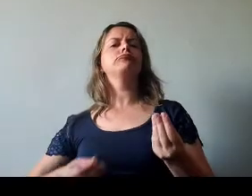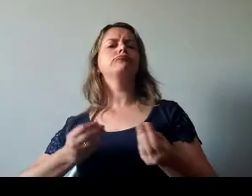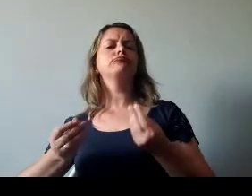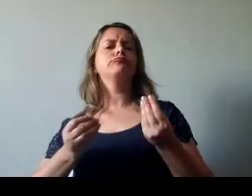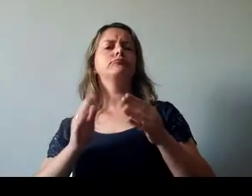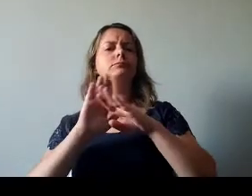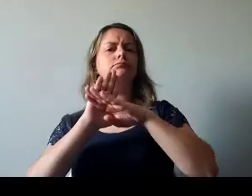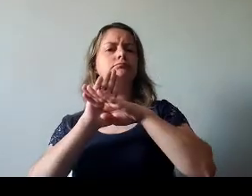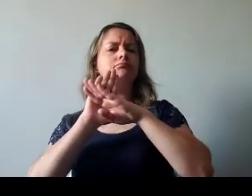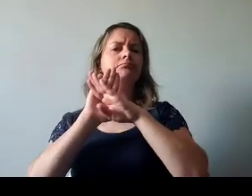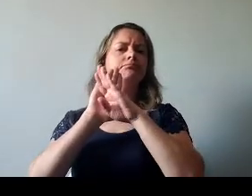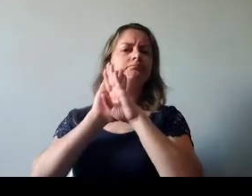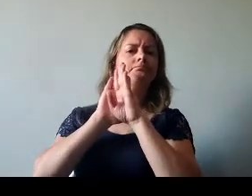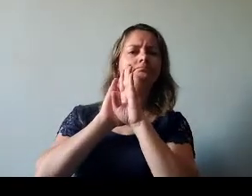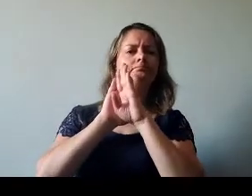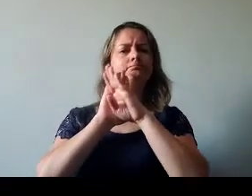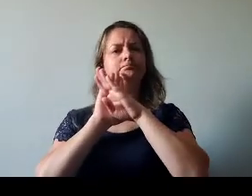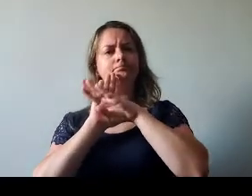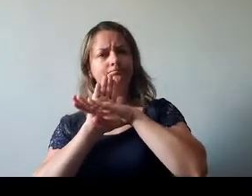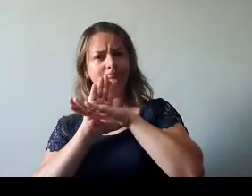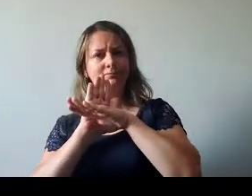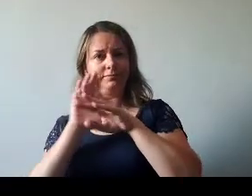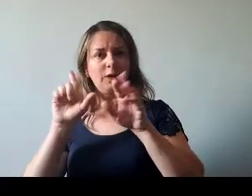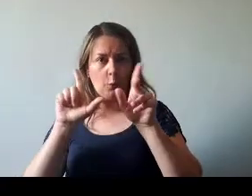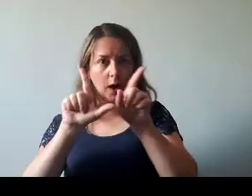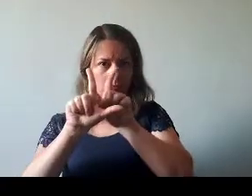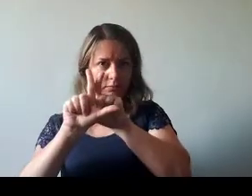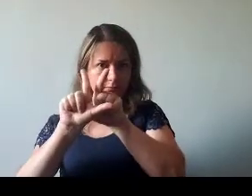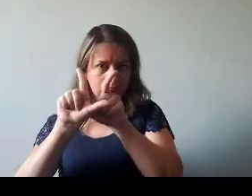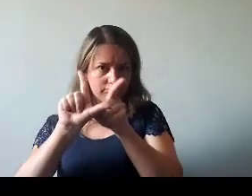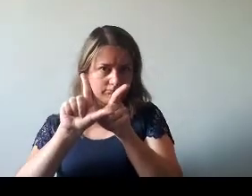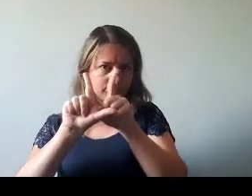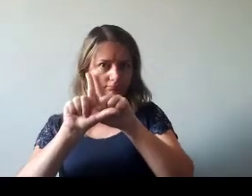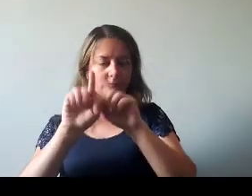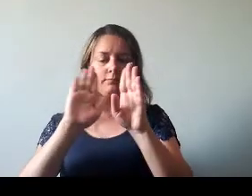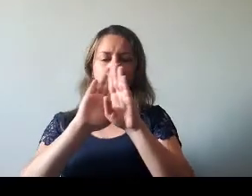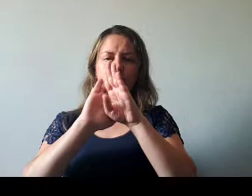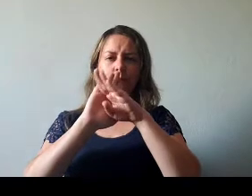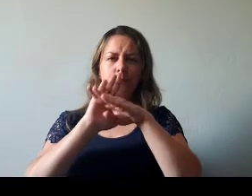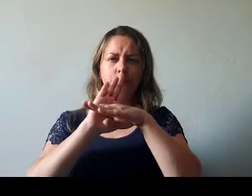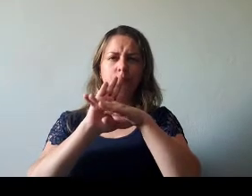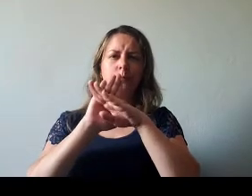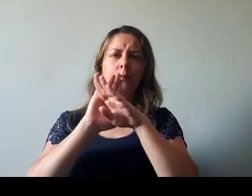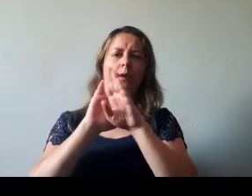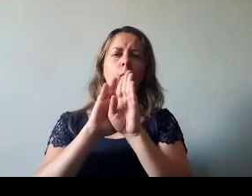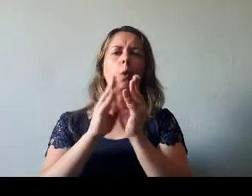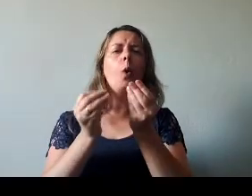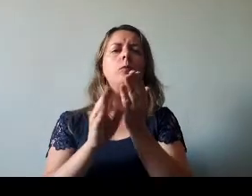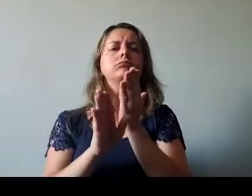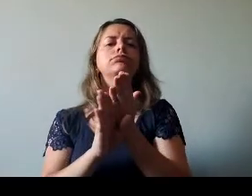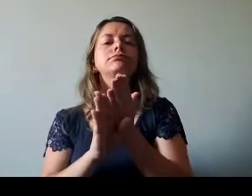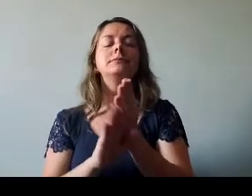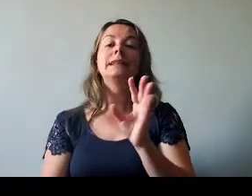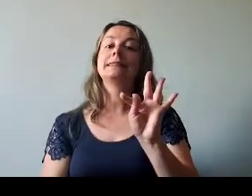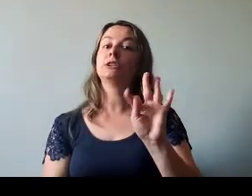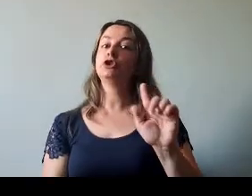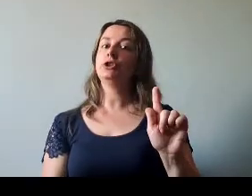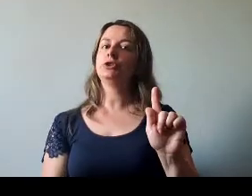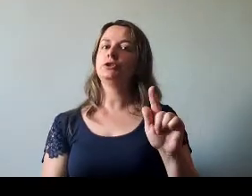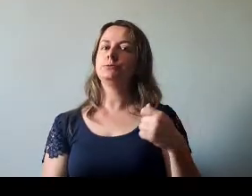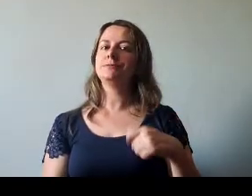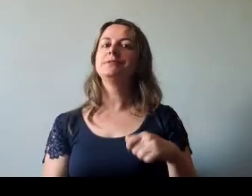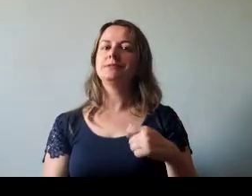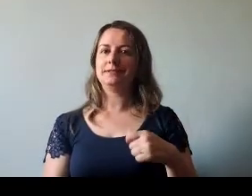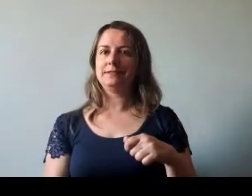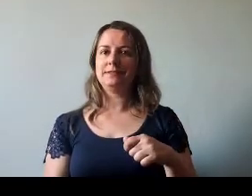disse da outra vez, é a tangente de alfa, ok? A gente calcula através da tangente de alfa, onde alfa é esse ângulo